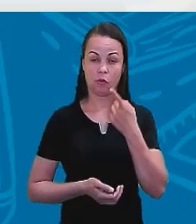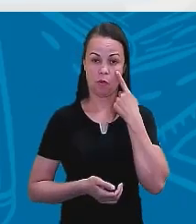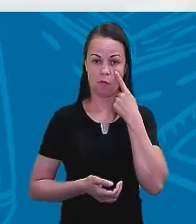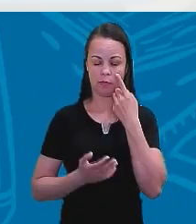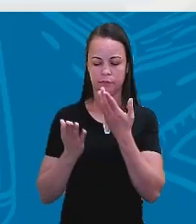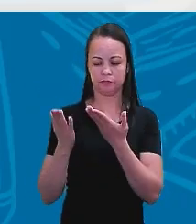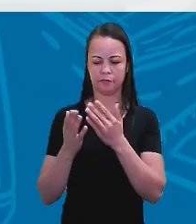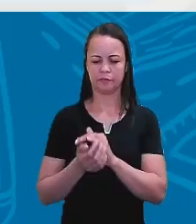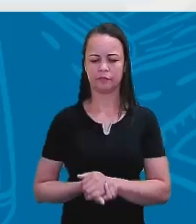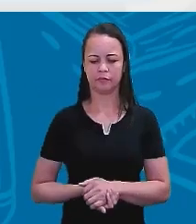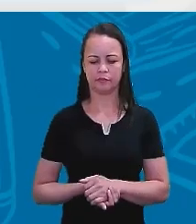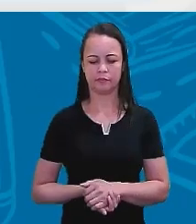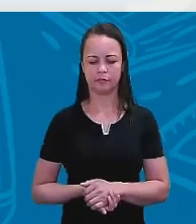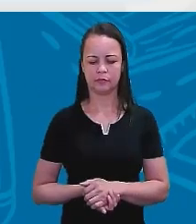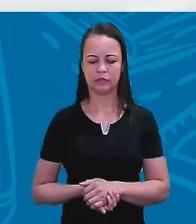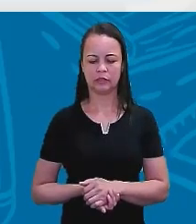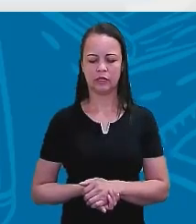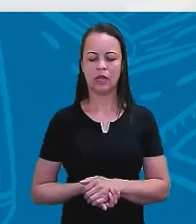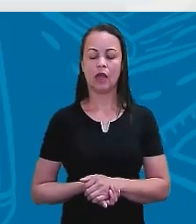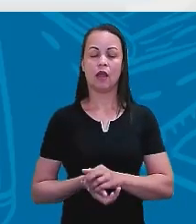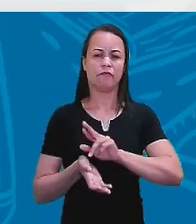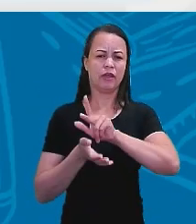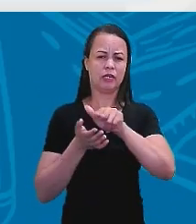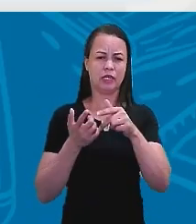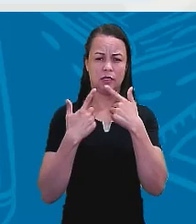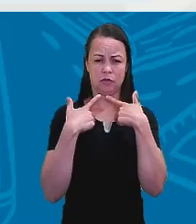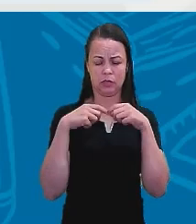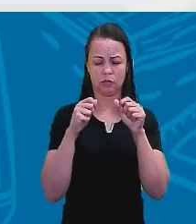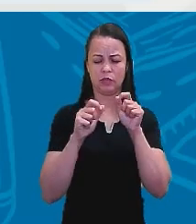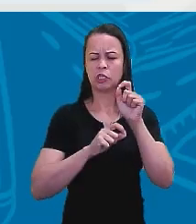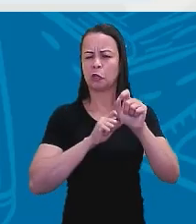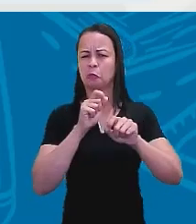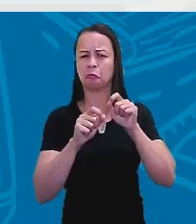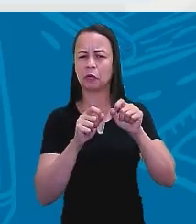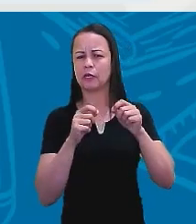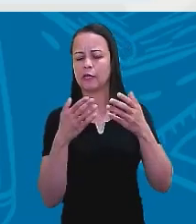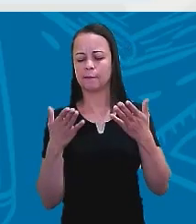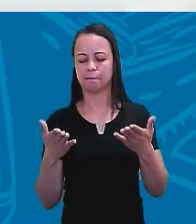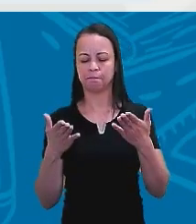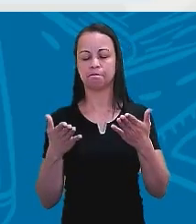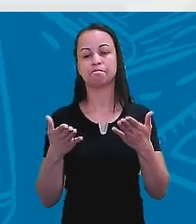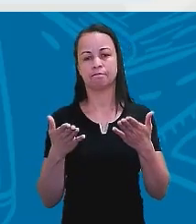colocando aqui, ó. O que é uma variação linguística, né? A gente vai